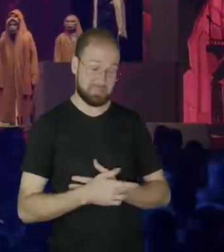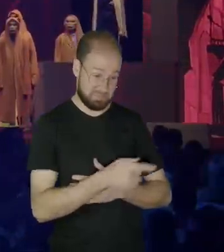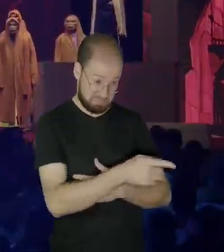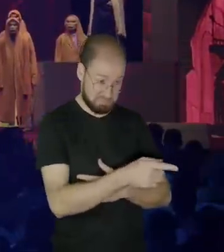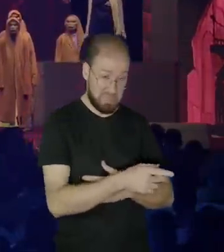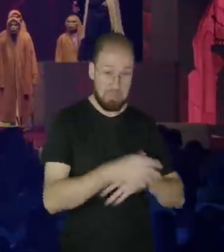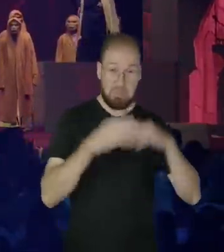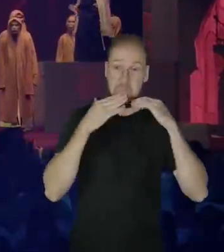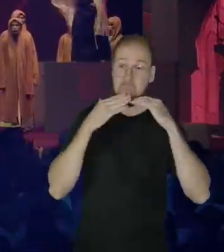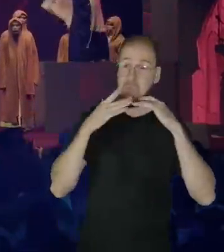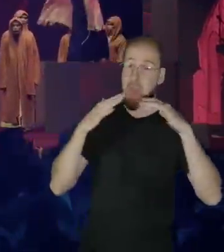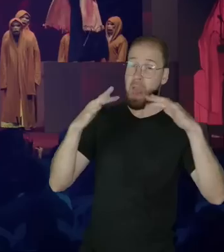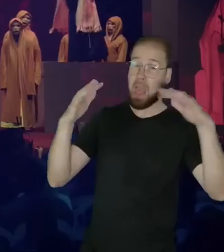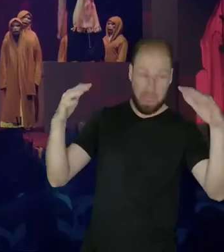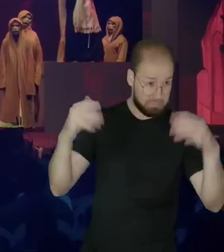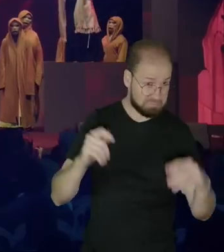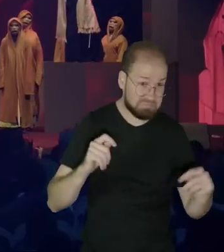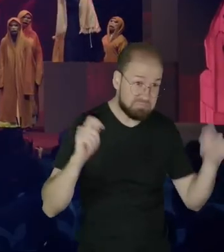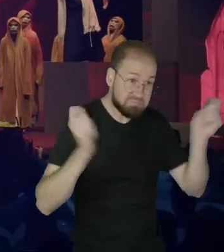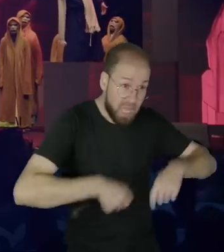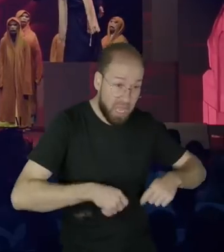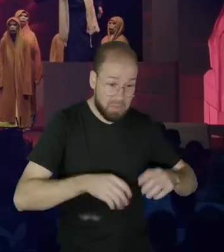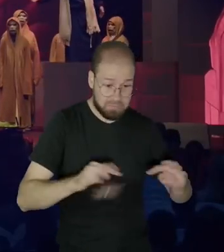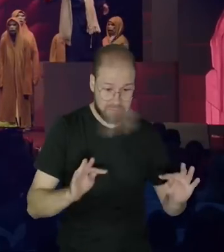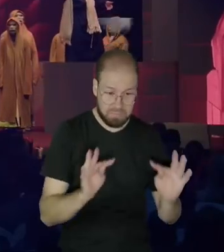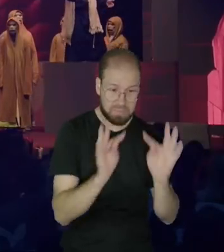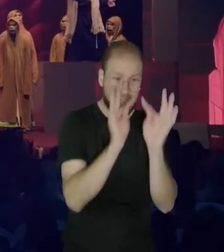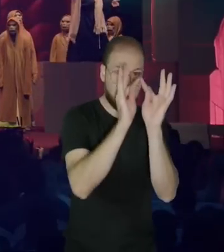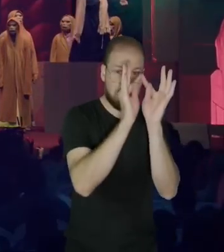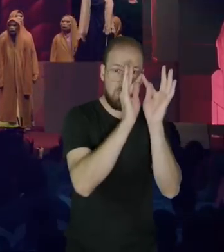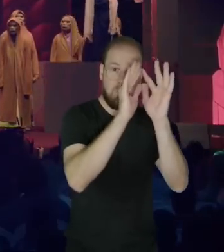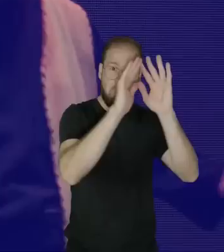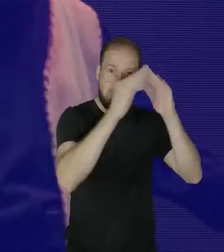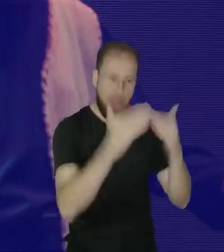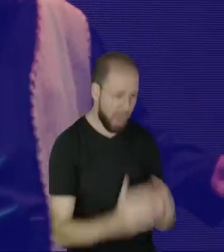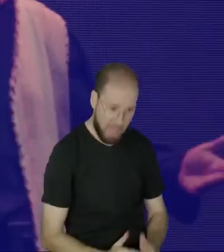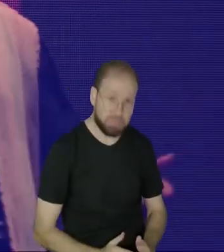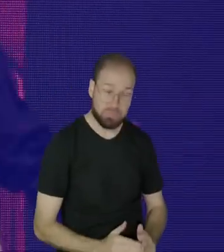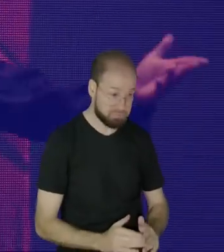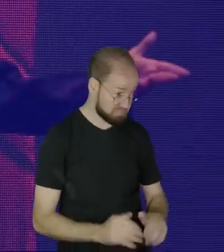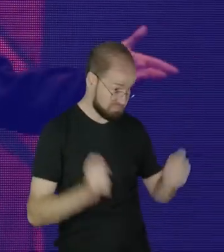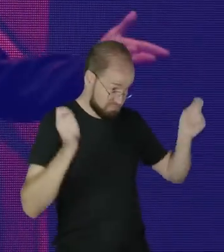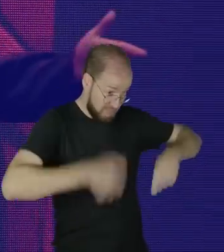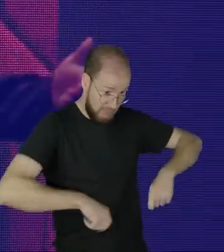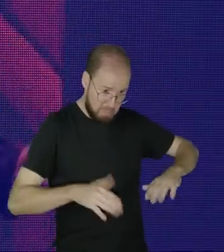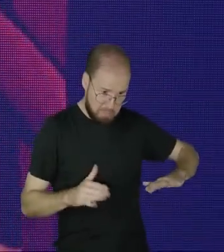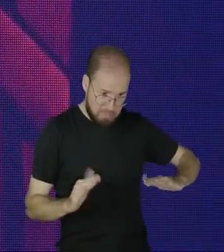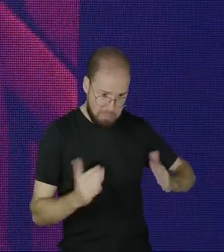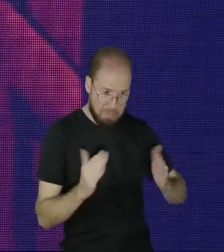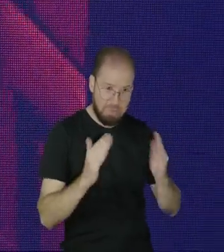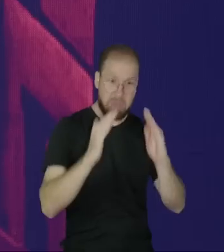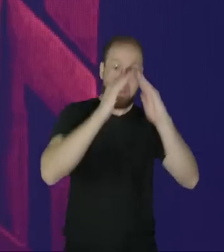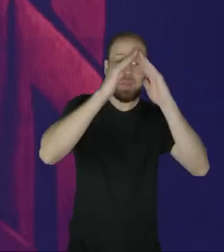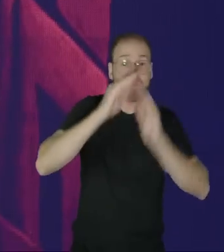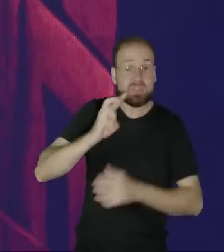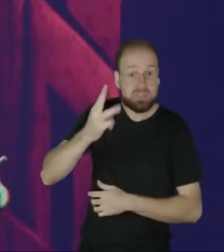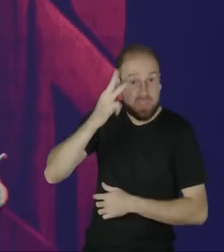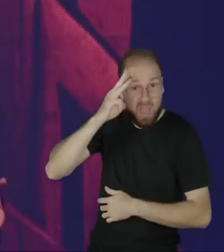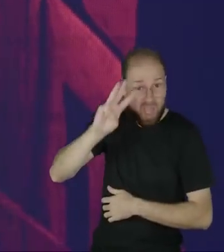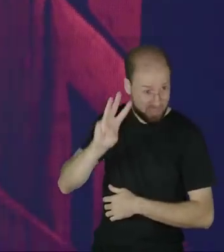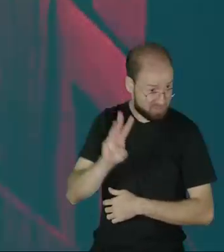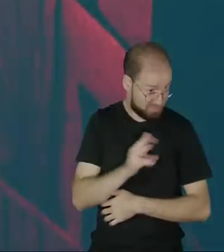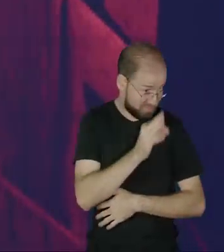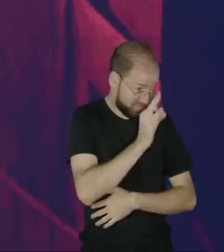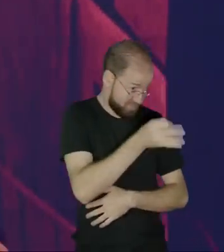És capaz de destruir o templo e construí-lo novamente em 3 dias, não